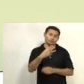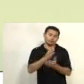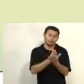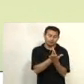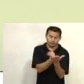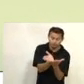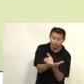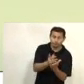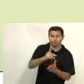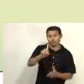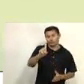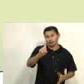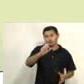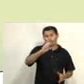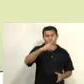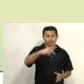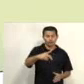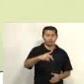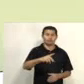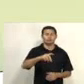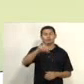padrões será de